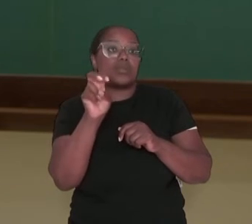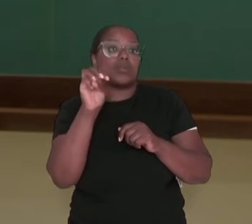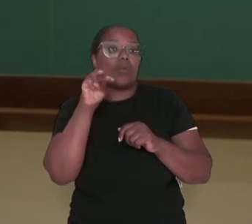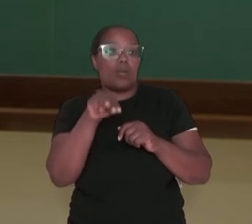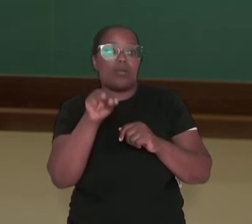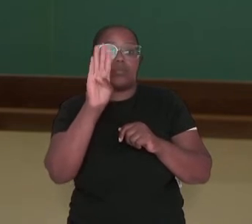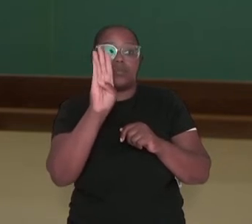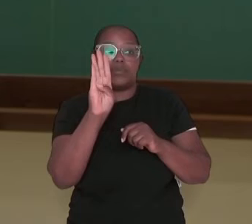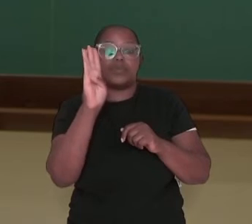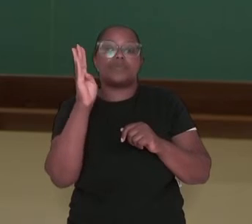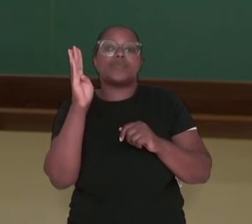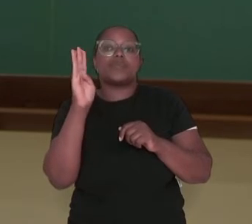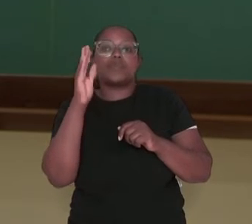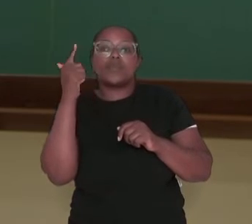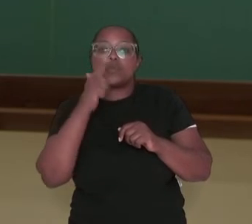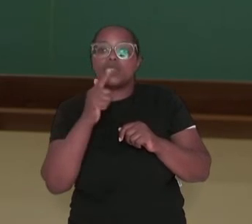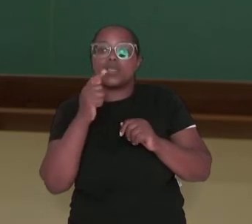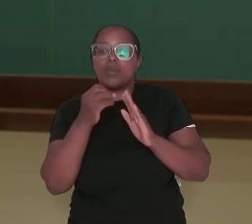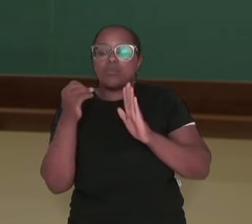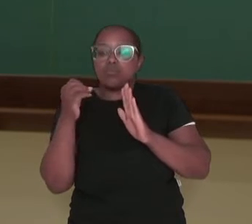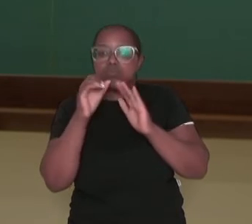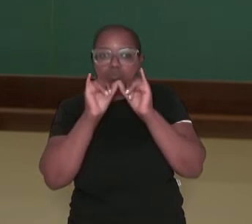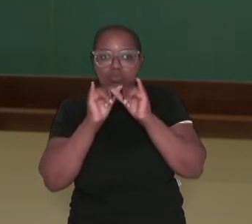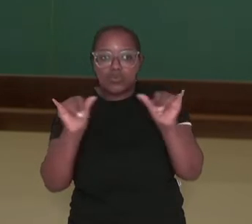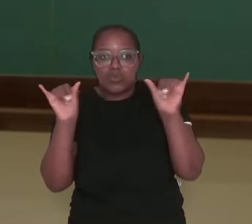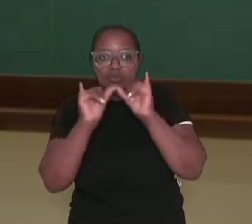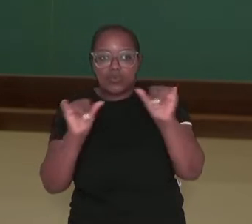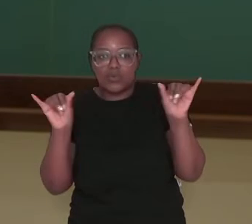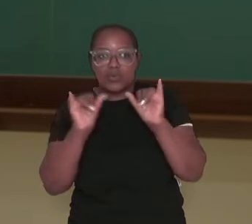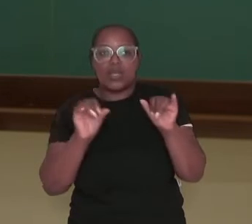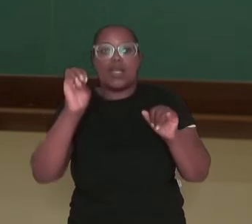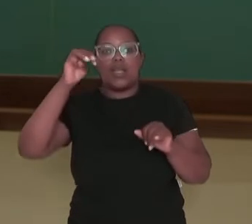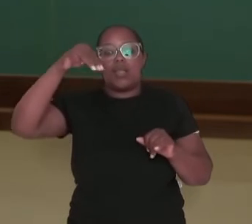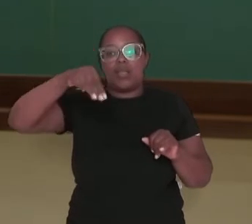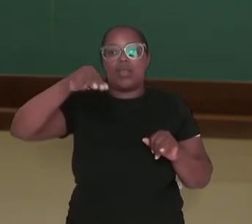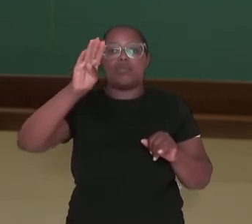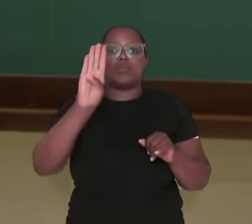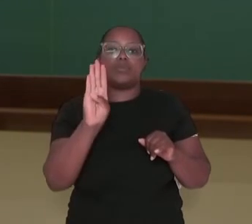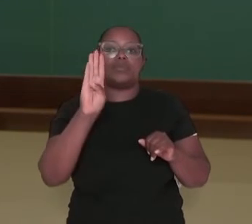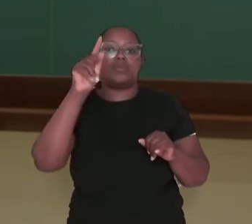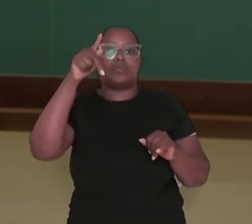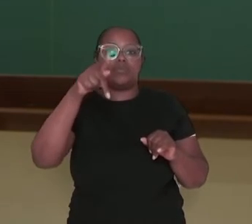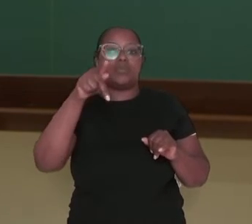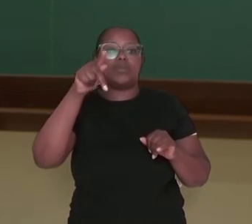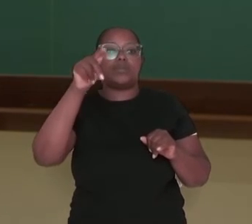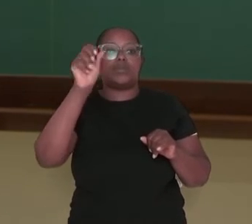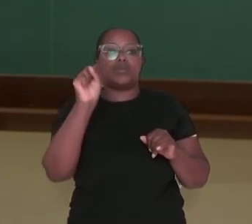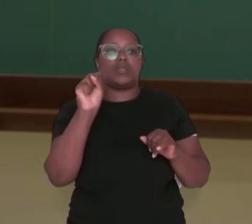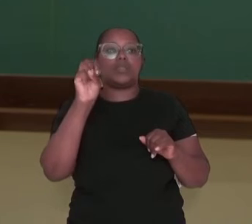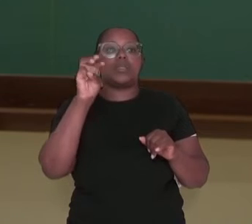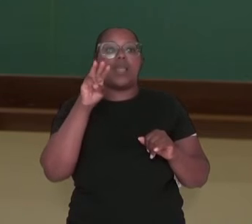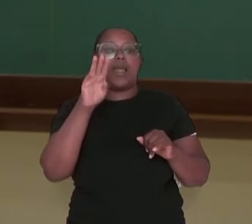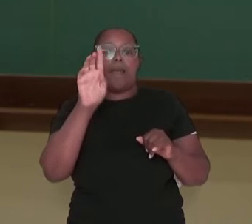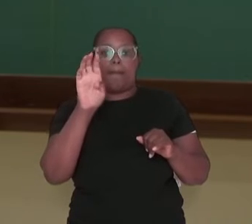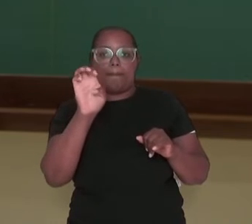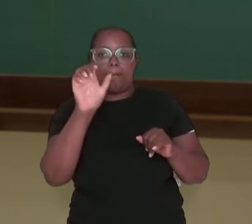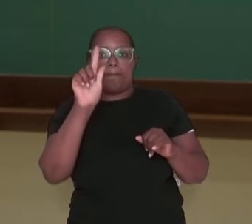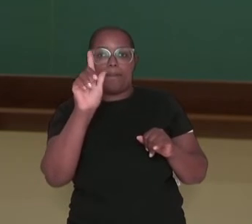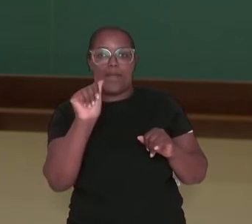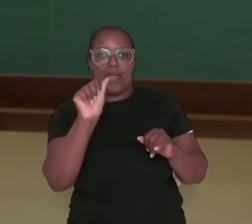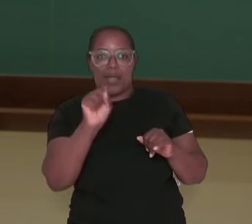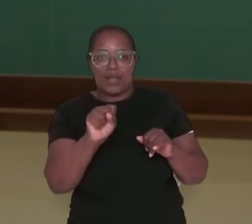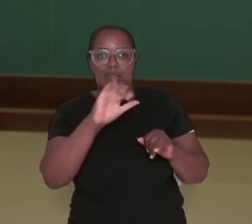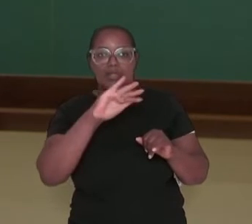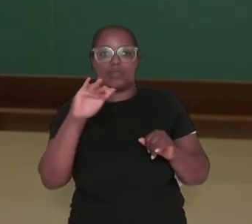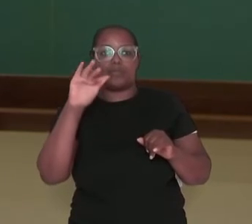megabytes seja concluído? Então, aqui a nomenclatura MBPS, megabits por segundo.